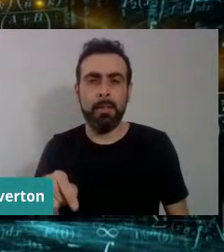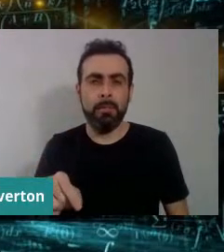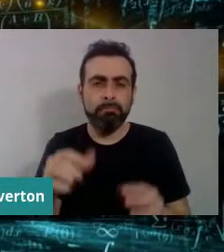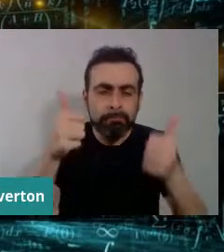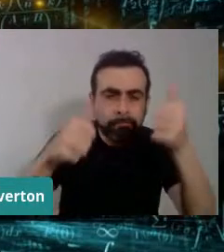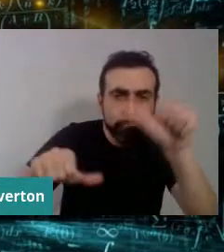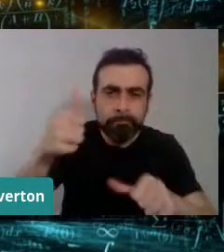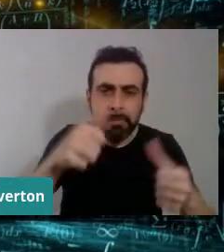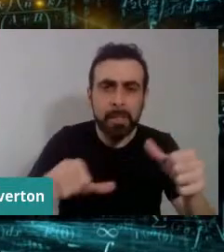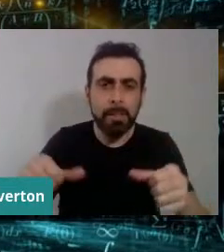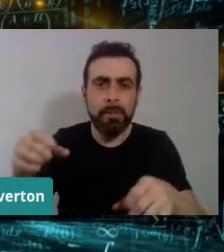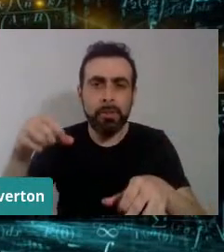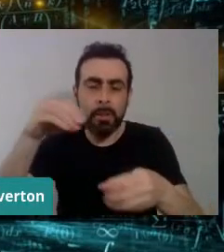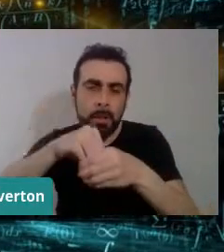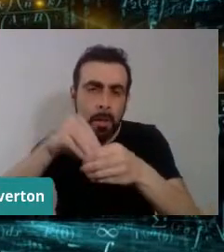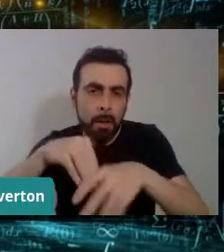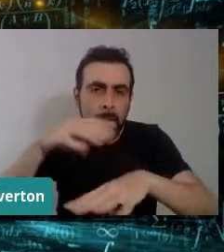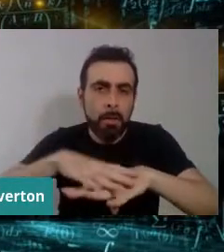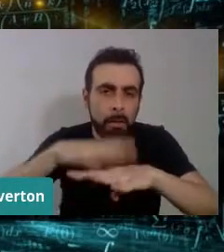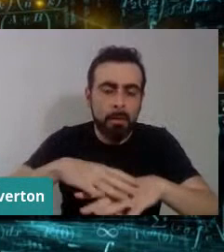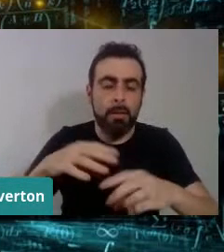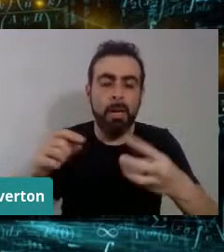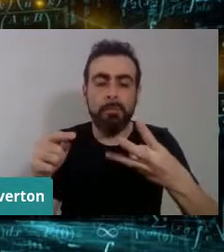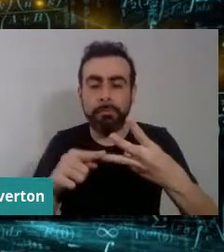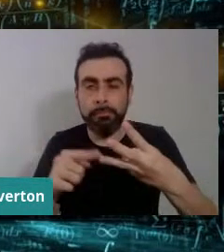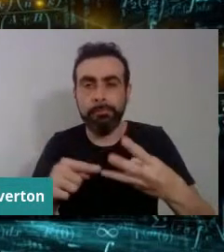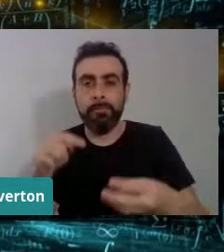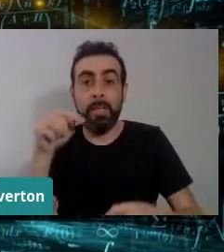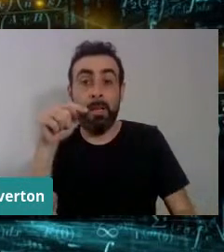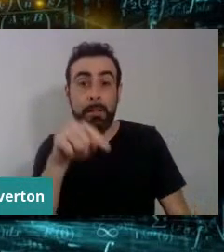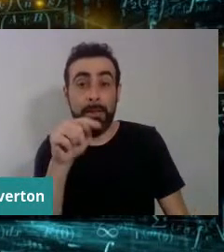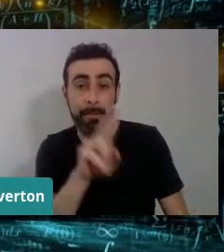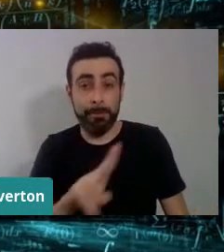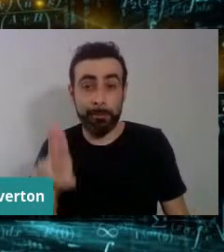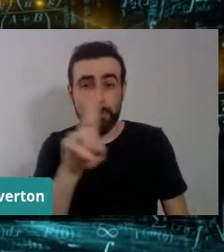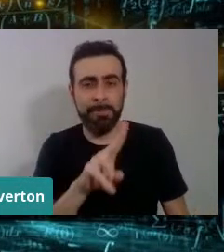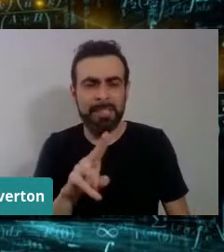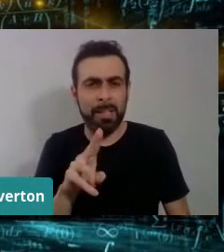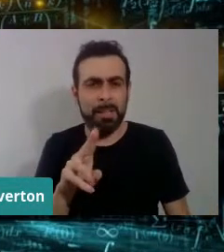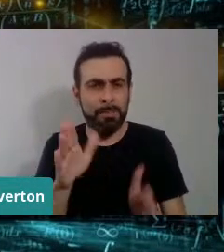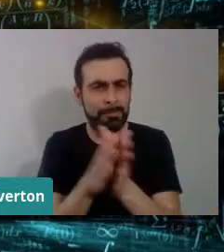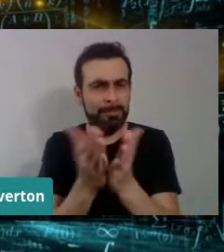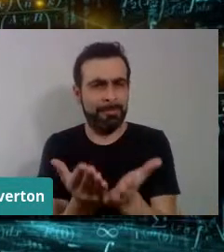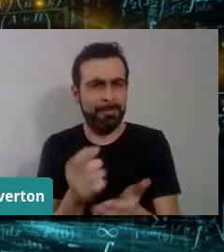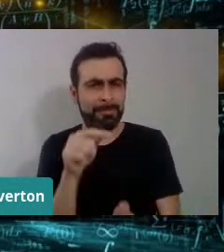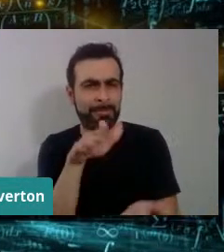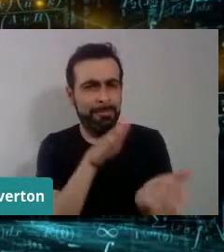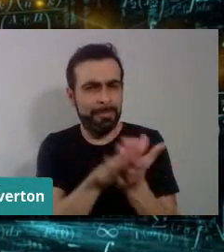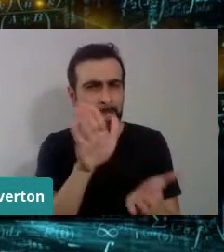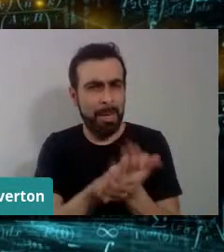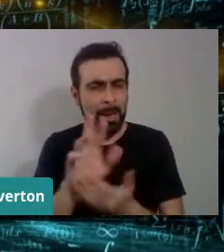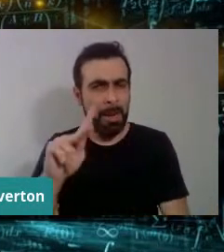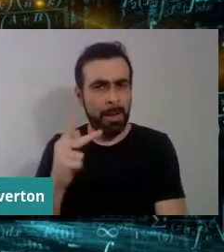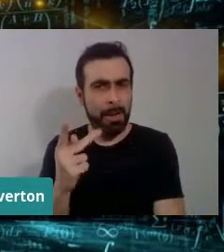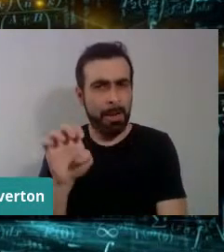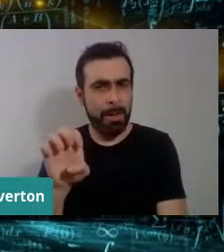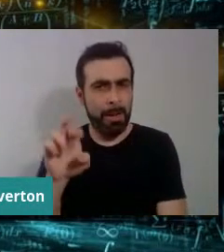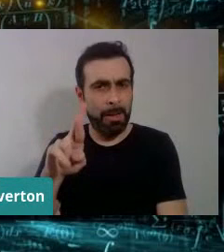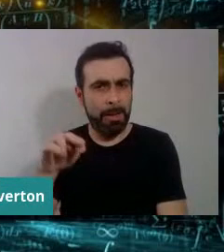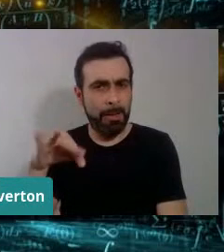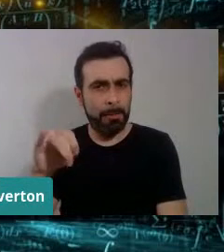e usava um livro do Herbert F. Pinto para ensinar geometria